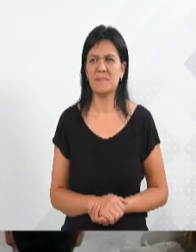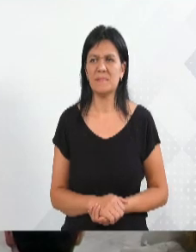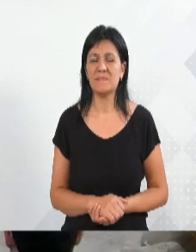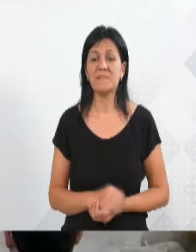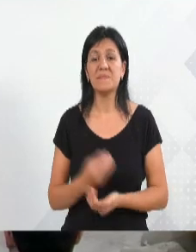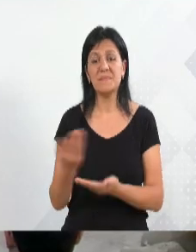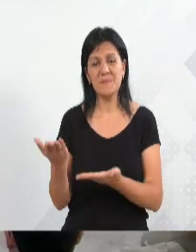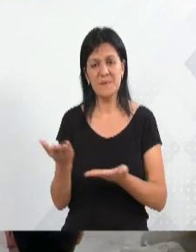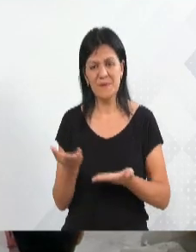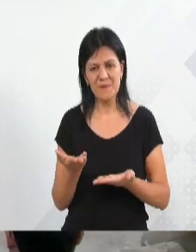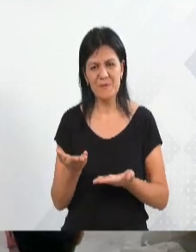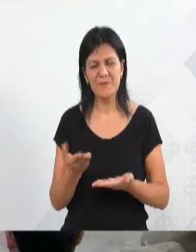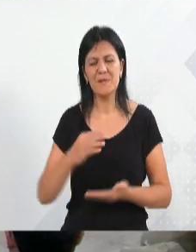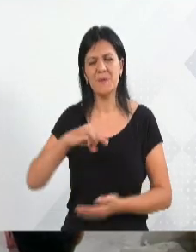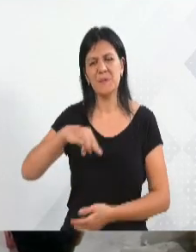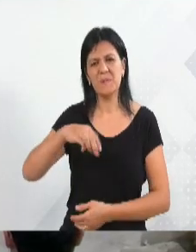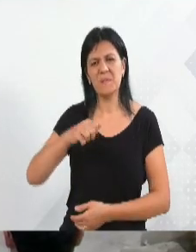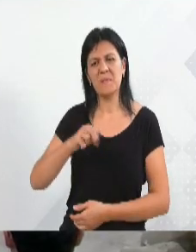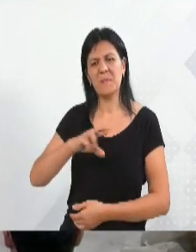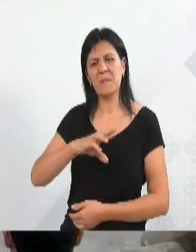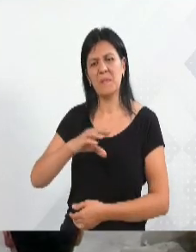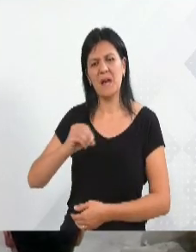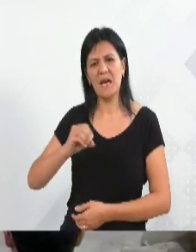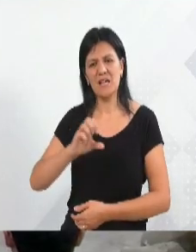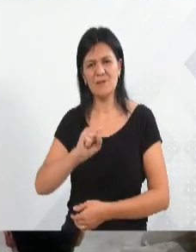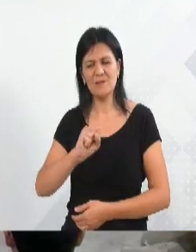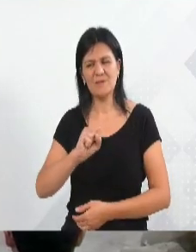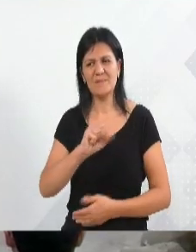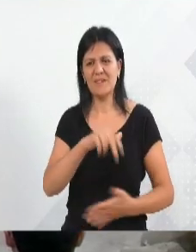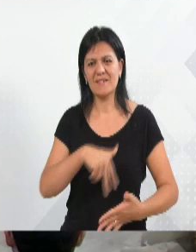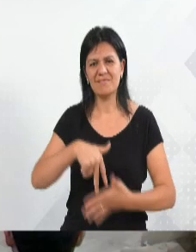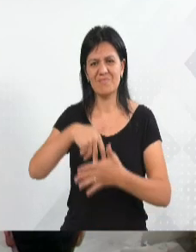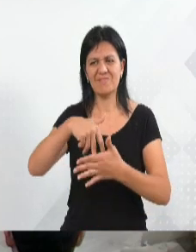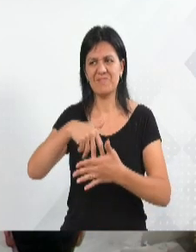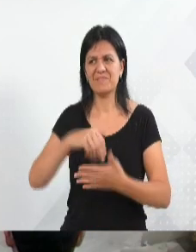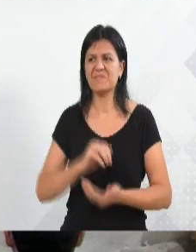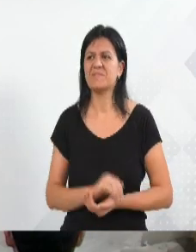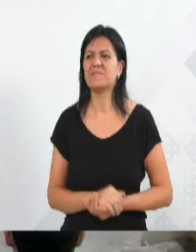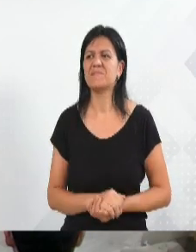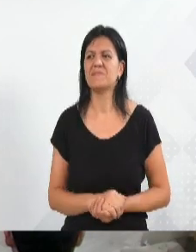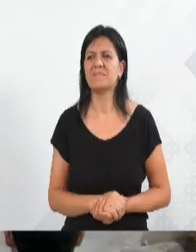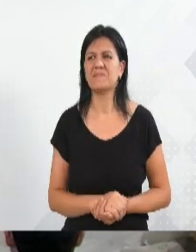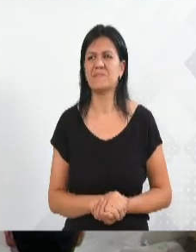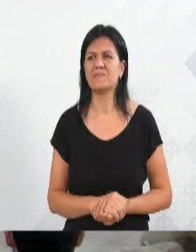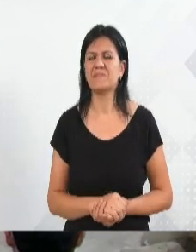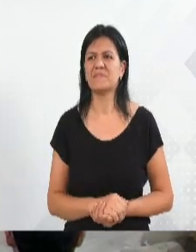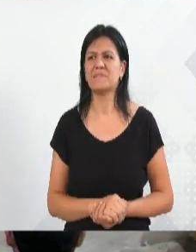Agora convido o subtenente Marcos Roberto Walker para fazer uso da palavra.